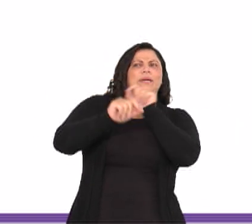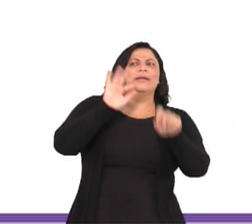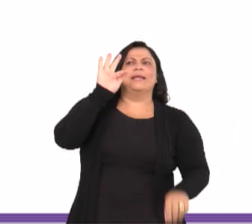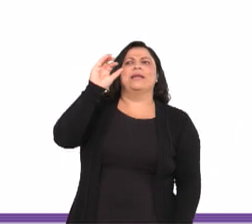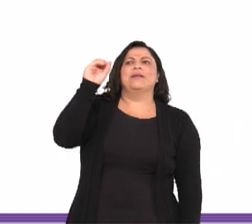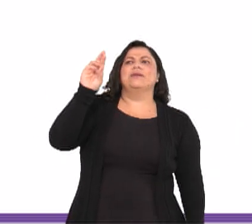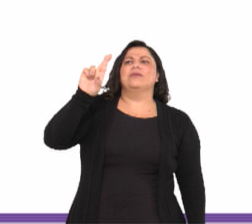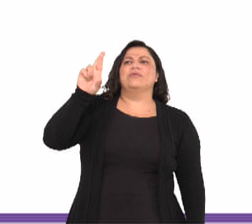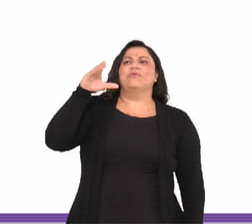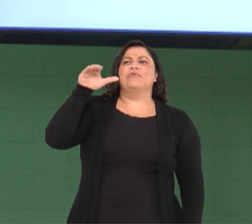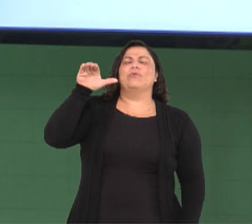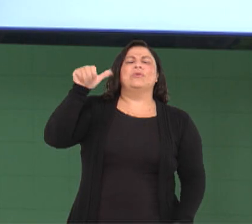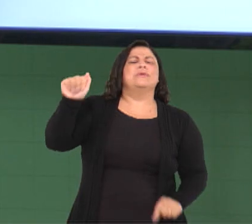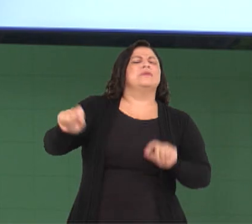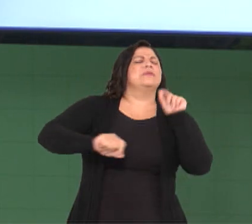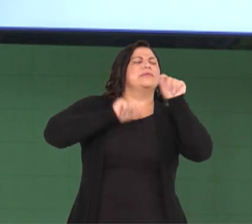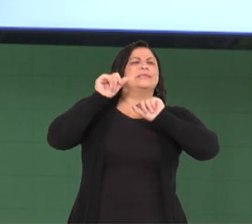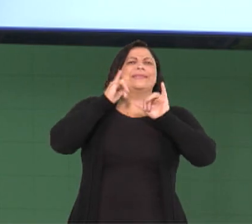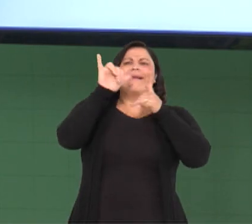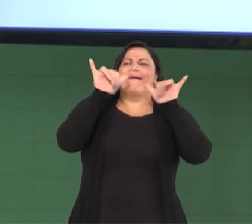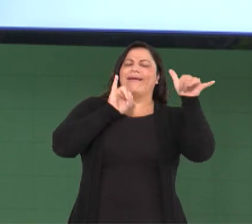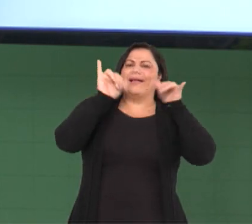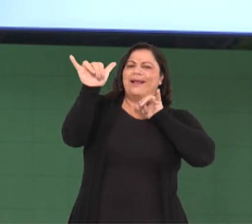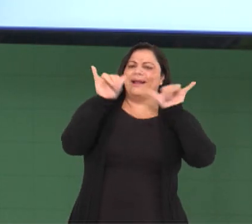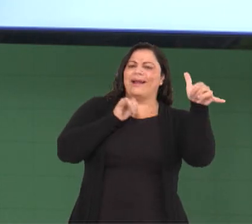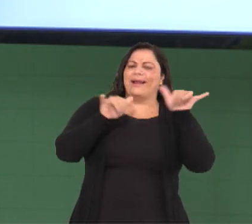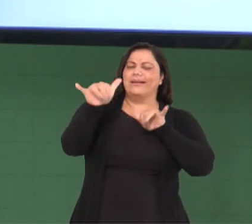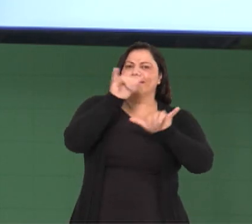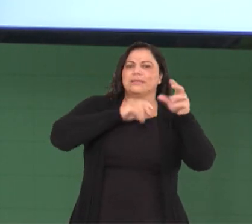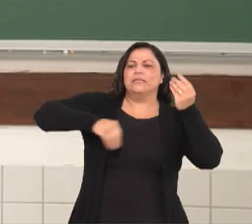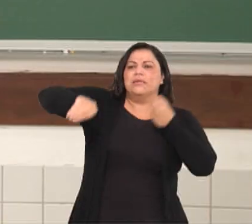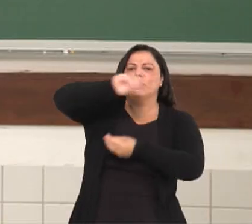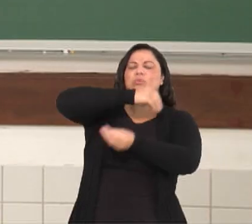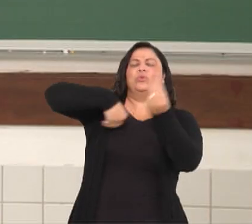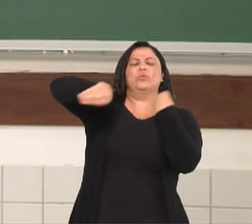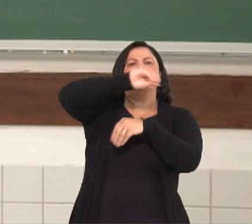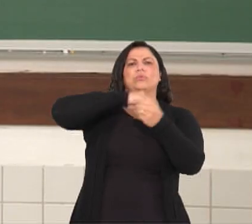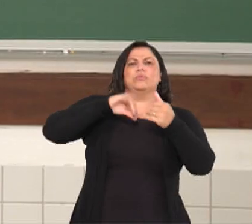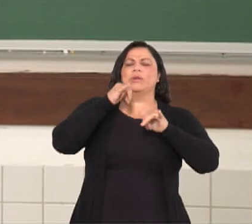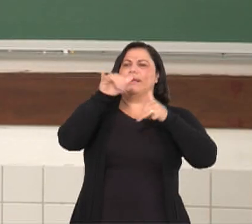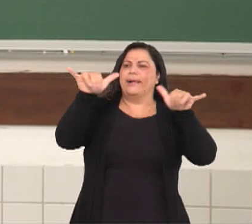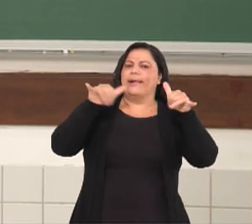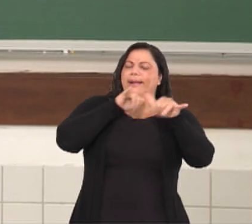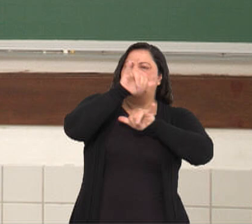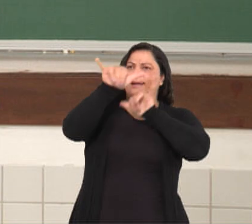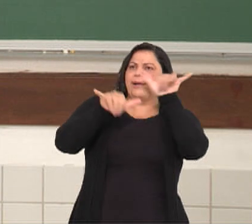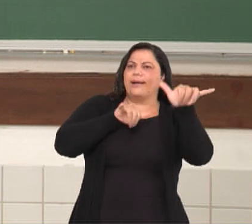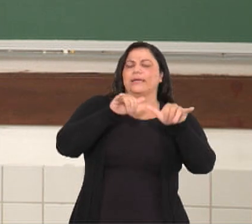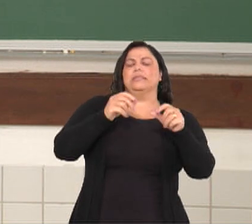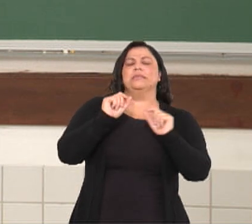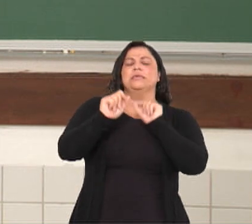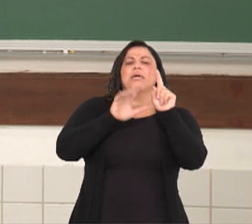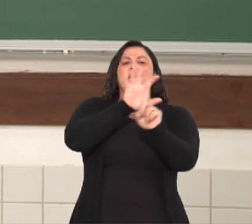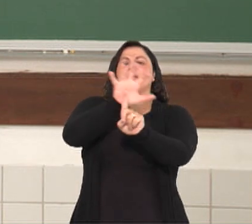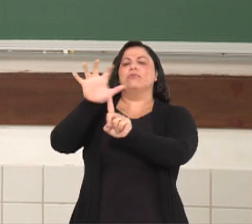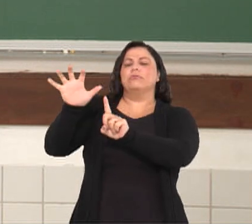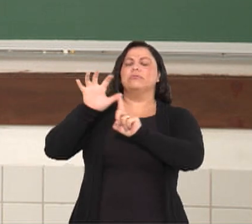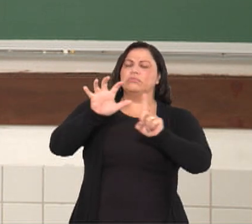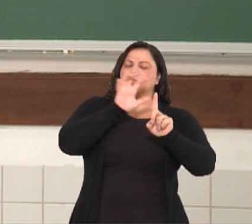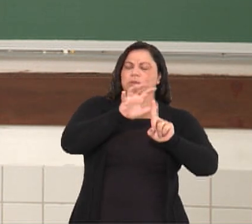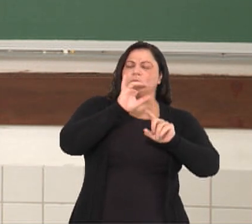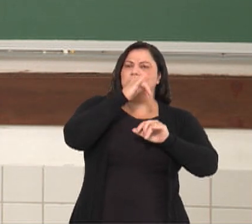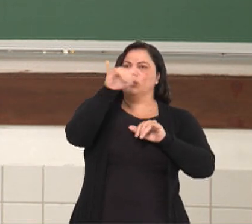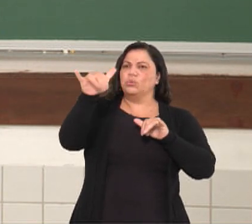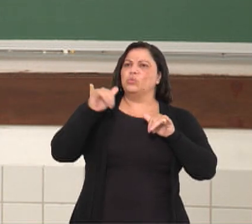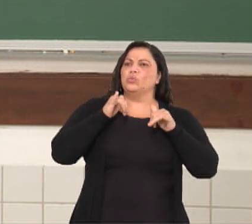O campo elétrico é produzido por uma carga elétrica. Essa carga elétrica influencia os seus arredores